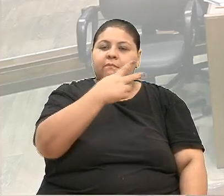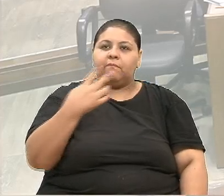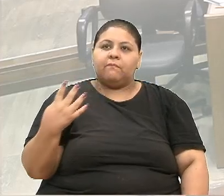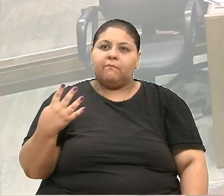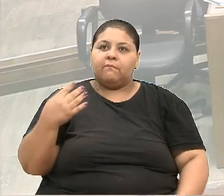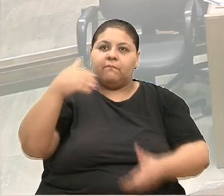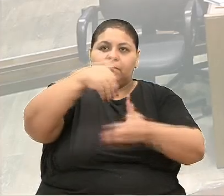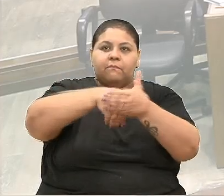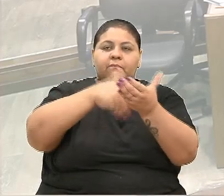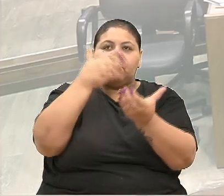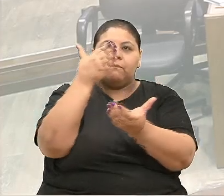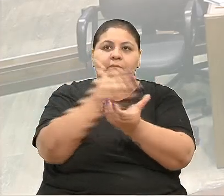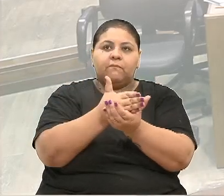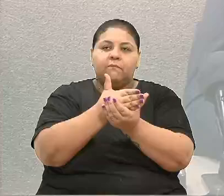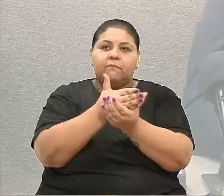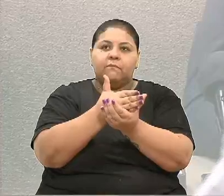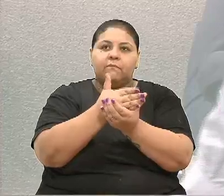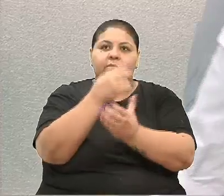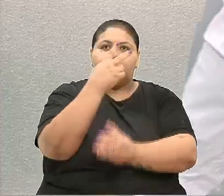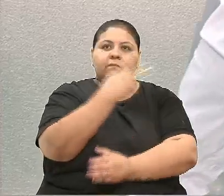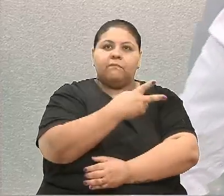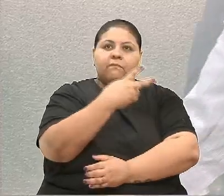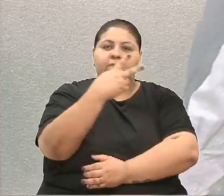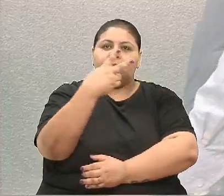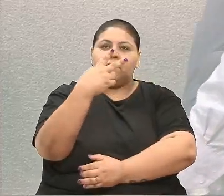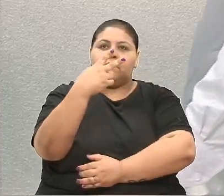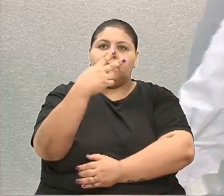22/2024, contido no processo número